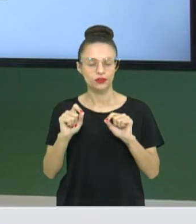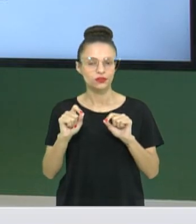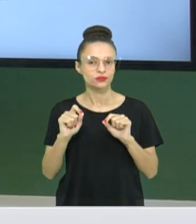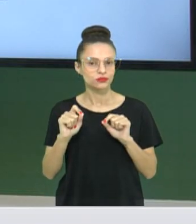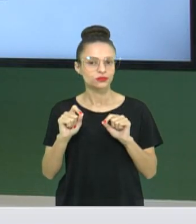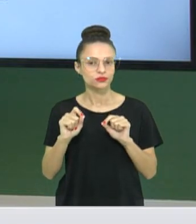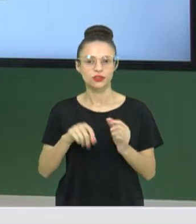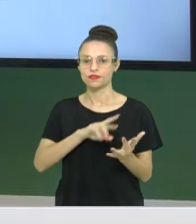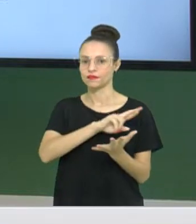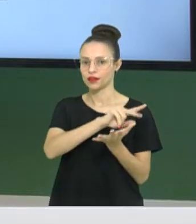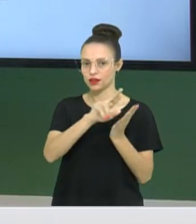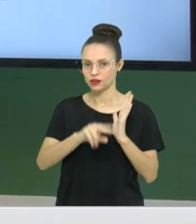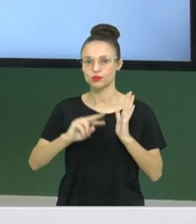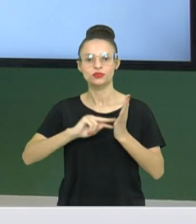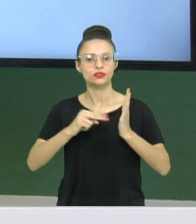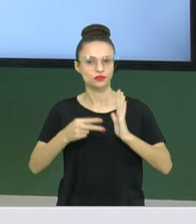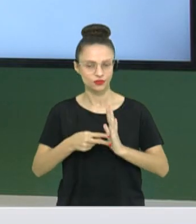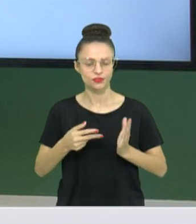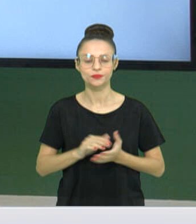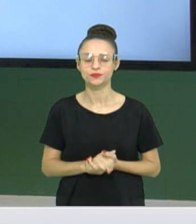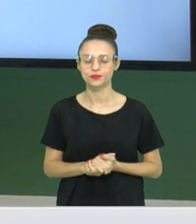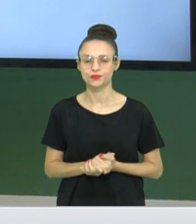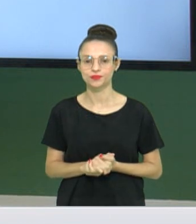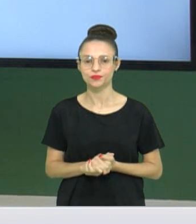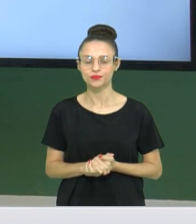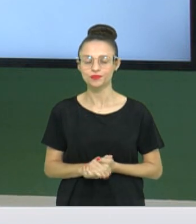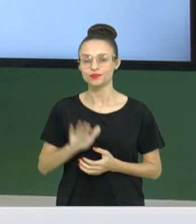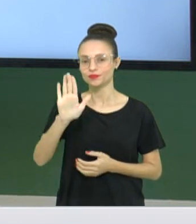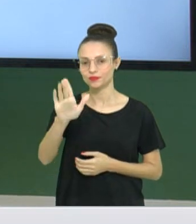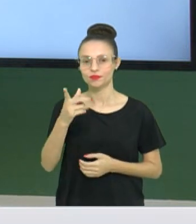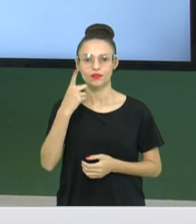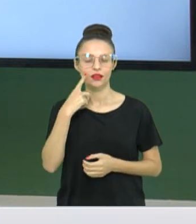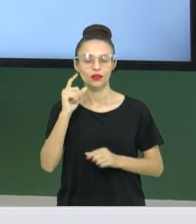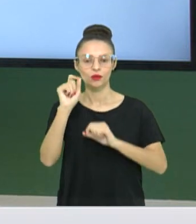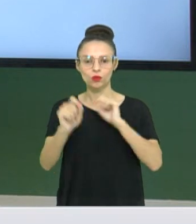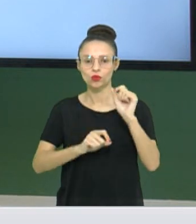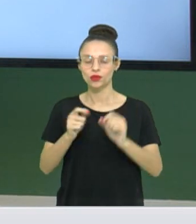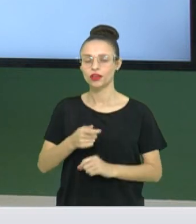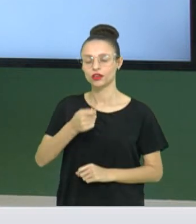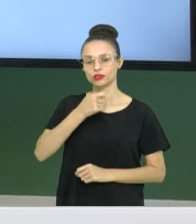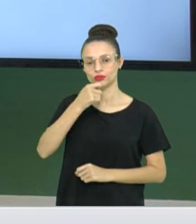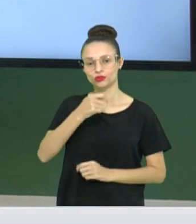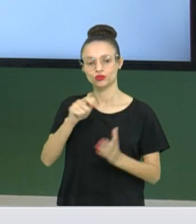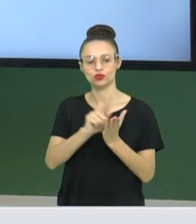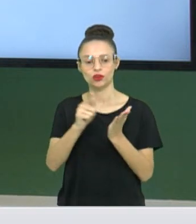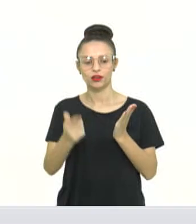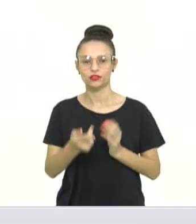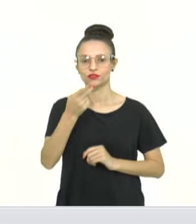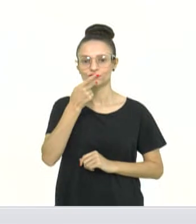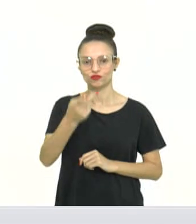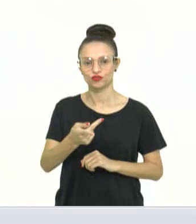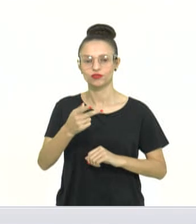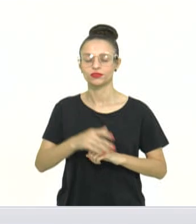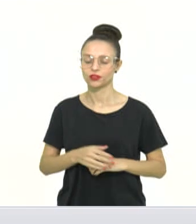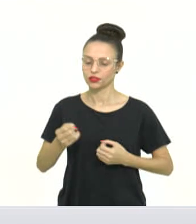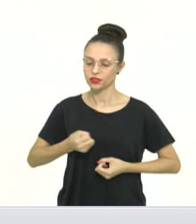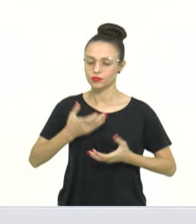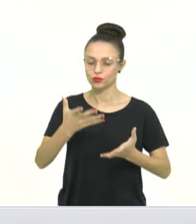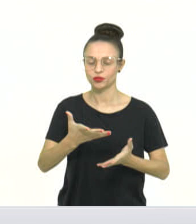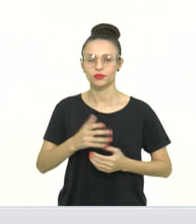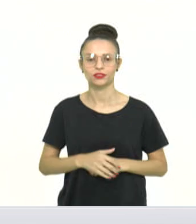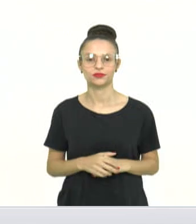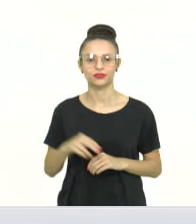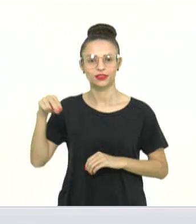Ela é polissêmica para nós. Agora vamos ouvir o que uma jornalista disse, né? Depoimento da jornalista